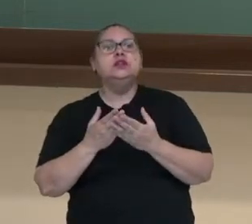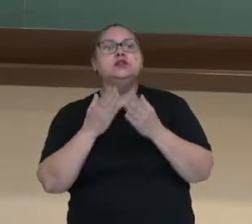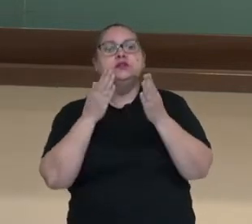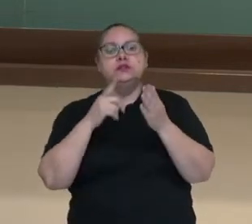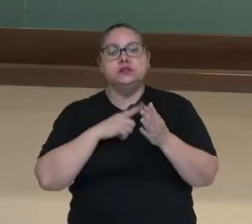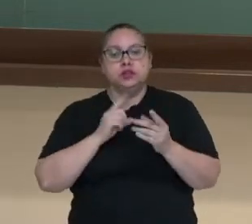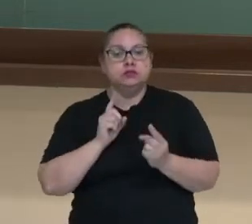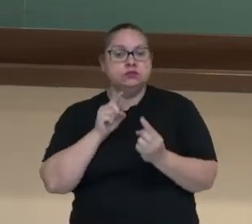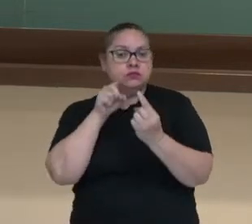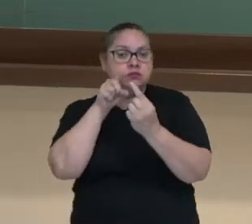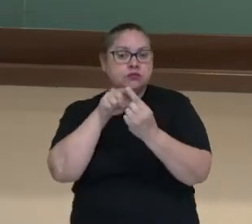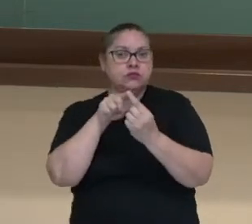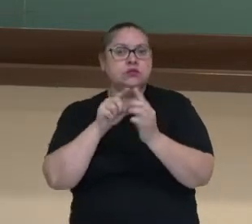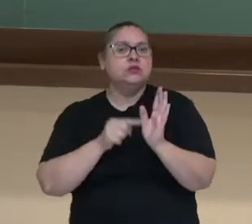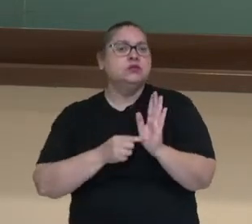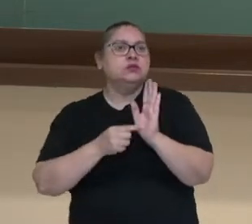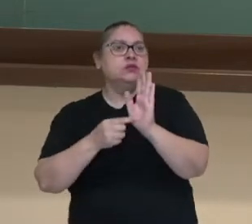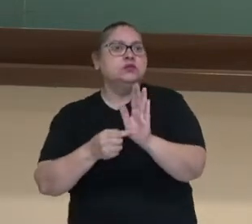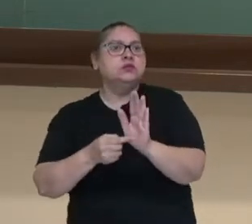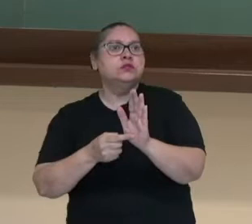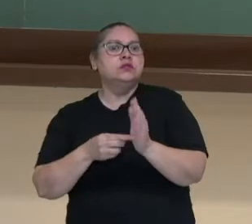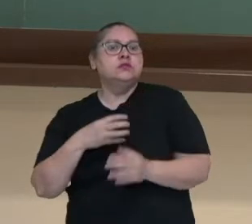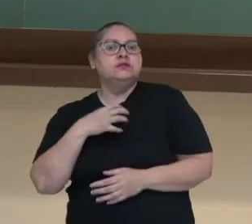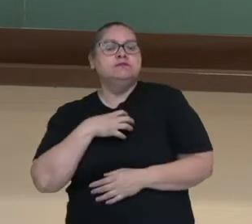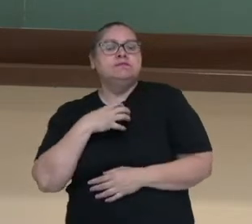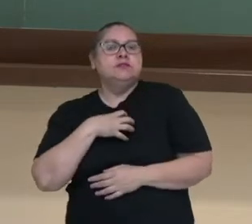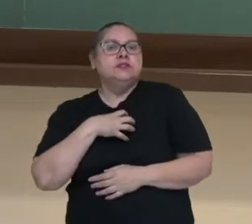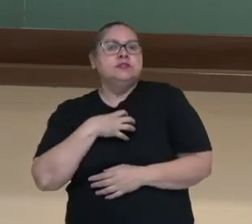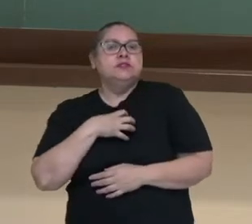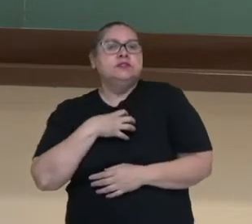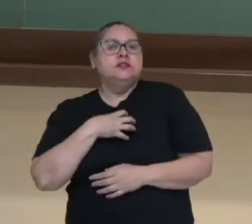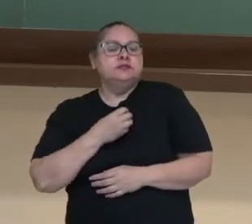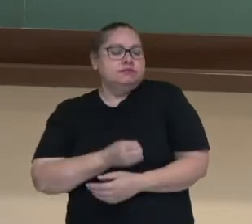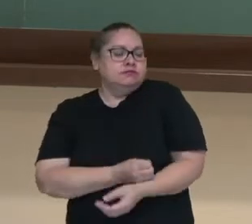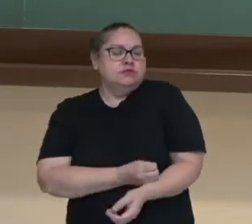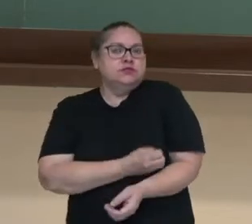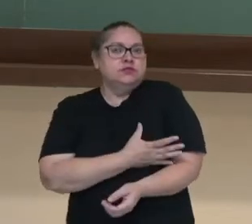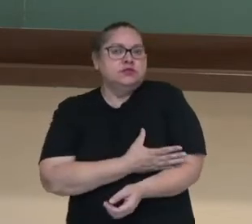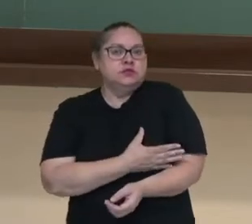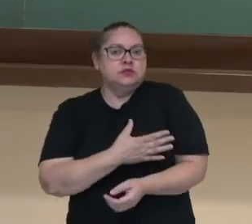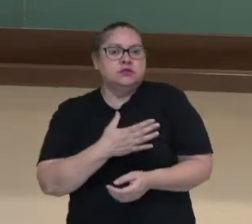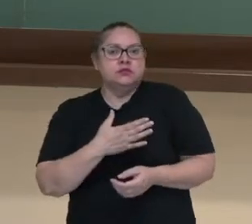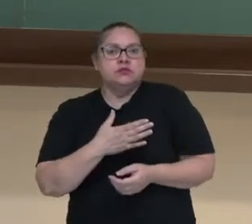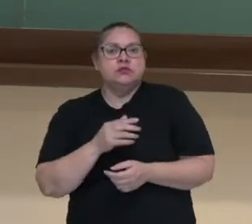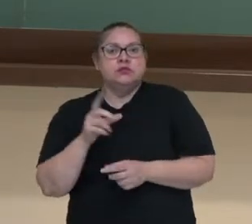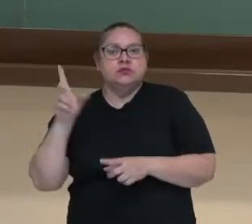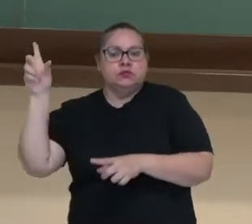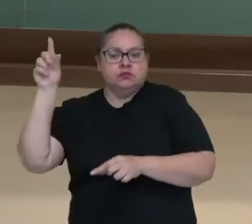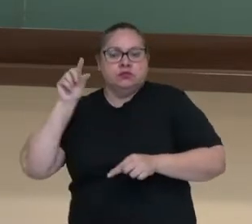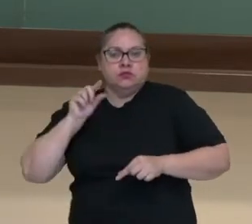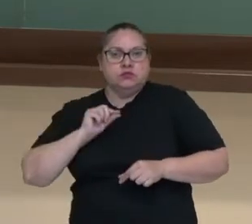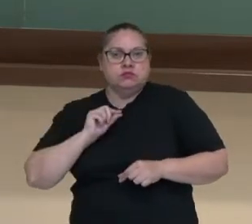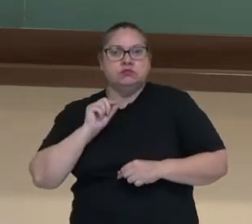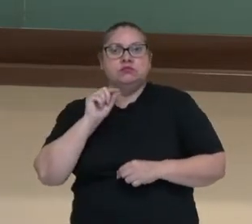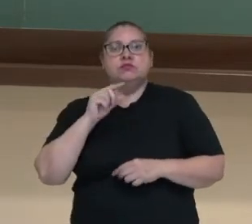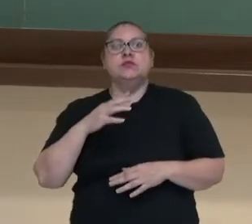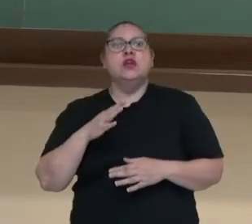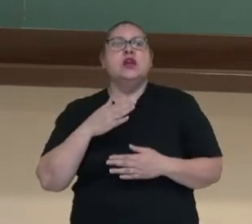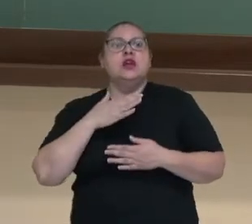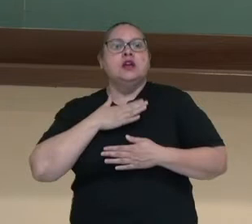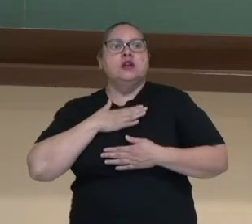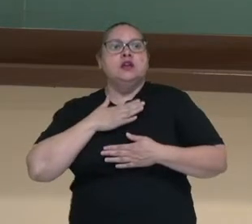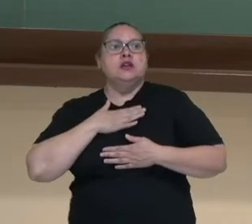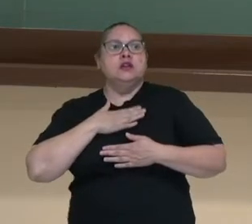tem por finalidade expressar o quê? Sentimentos e emoções do eu lírico, né? Eu